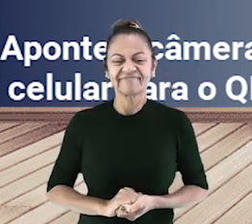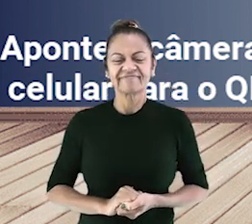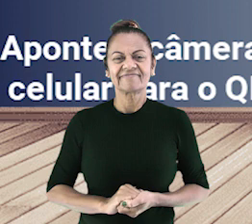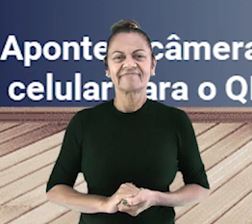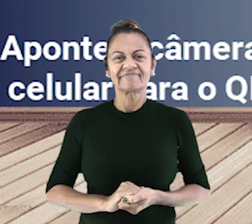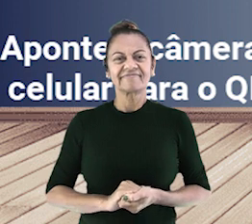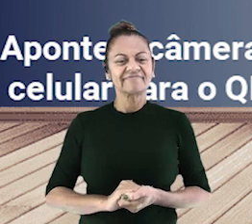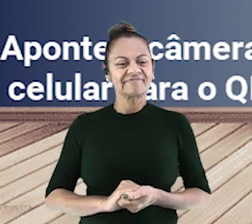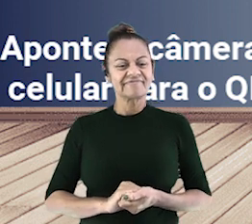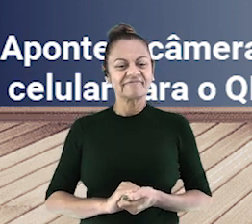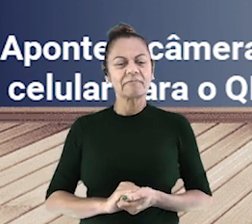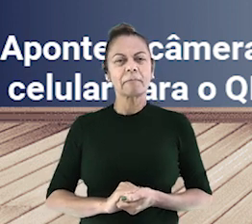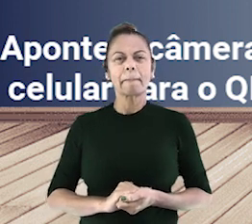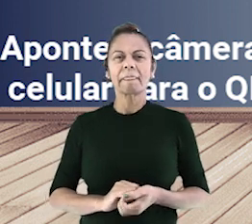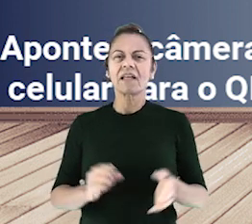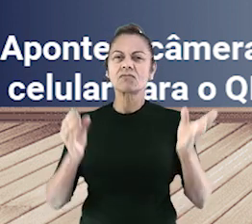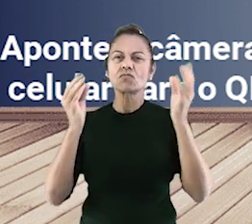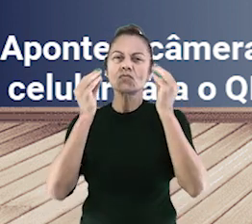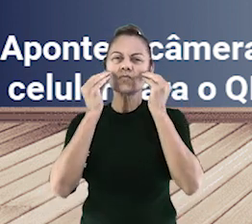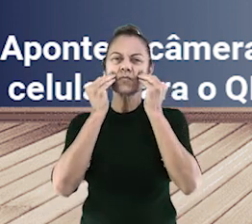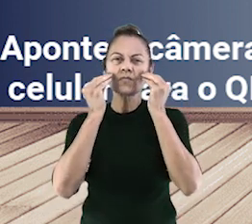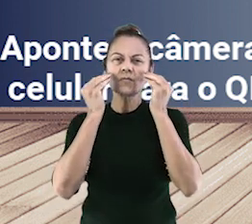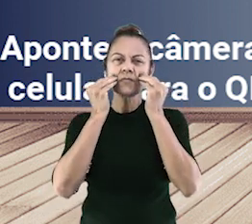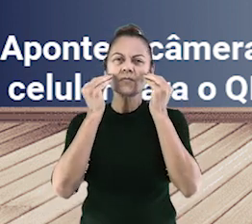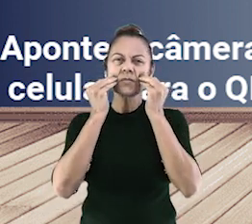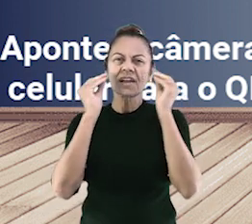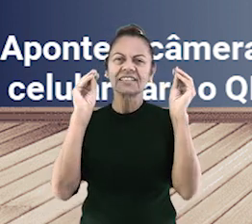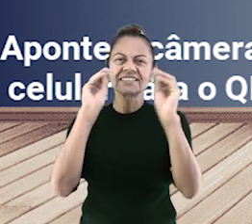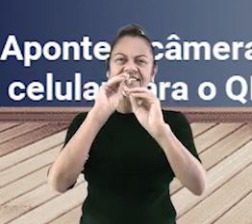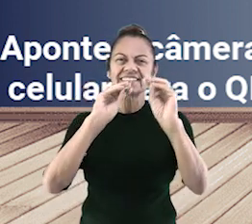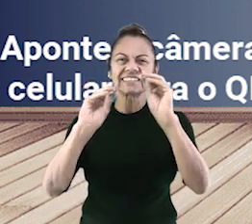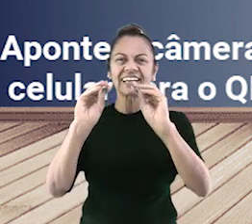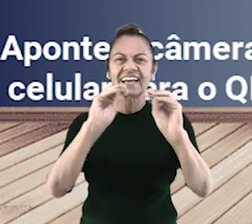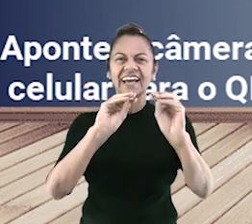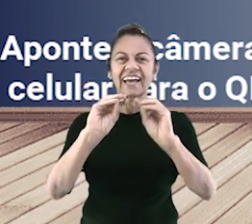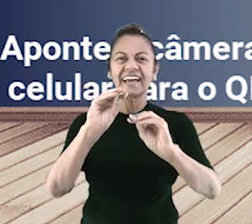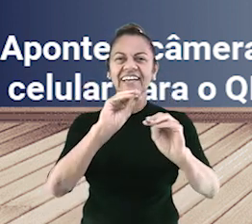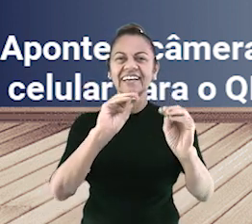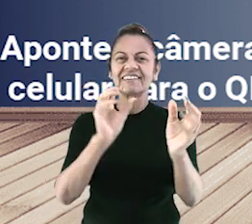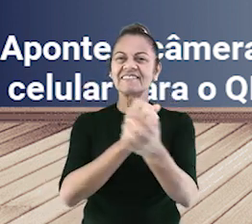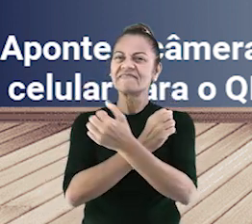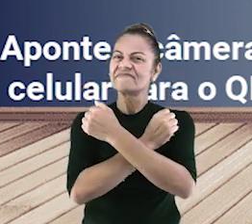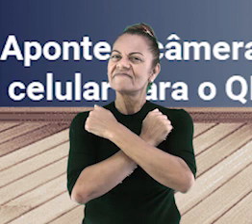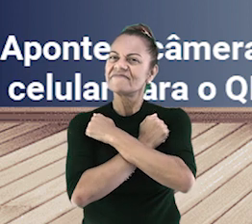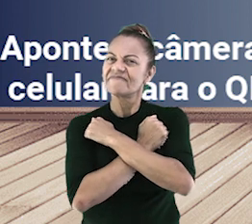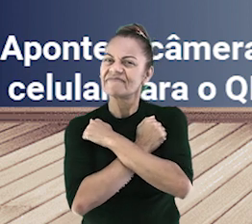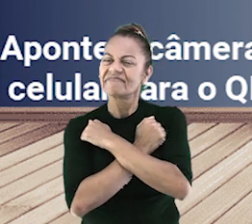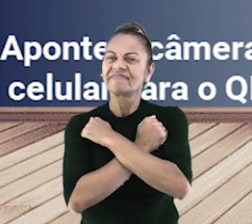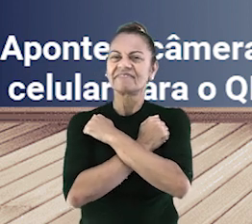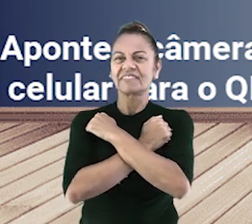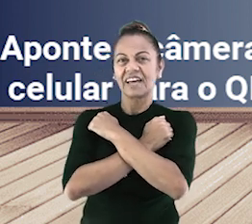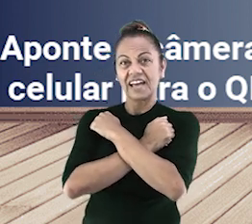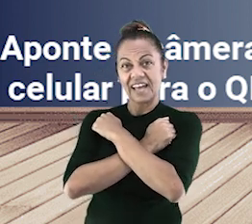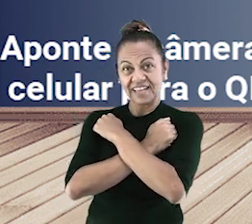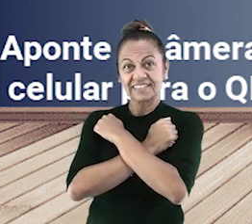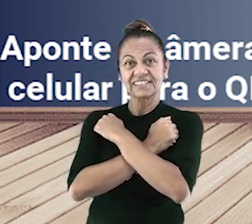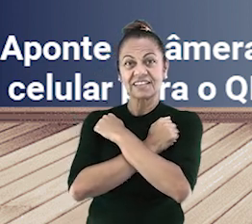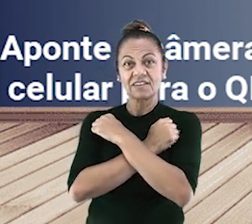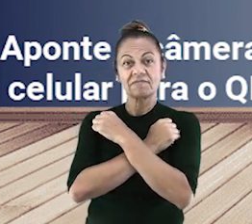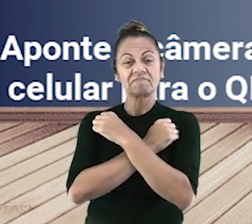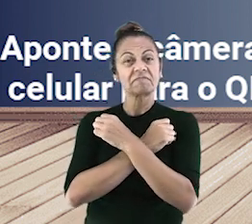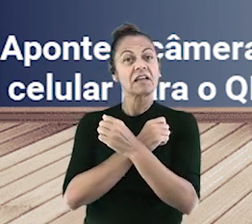nosso QR Code também. Ó, um beijão e um abração virtual do professor